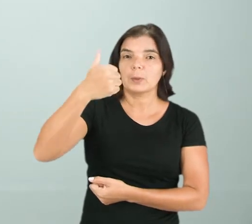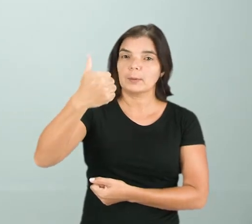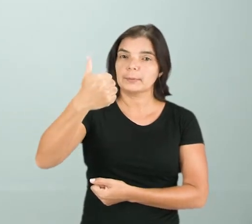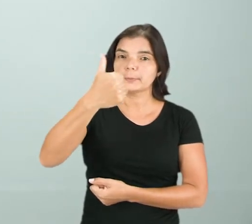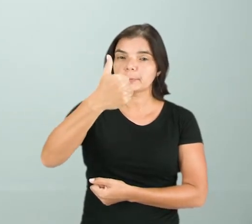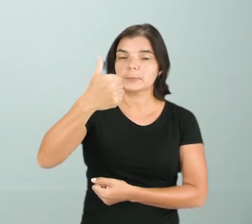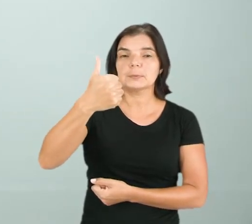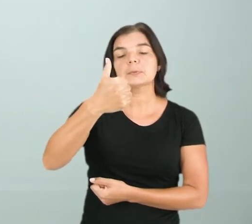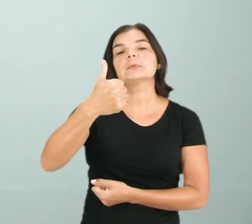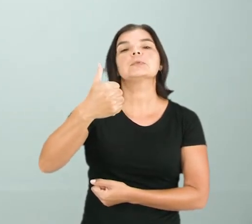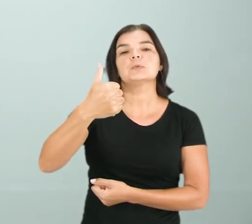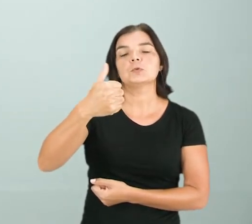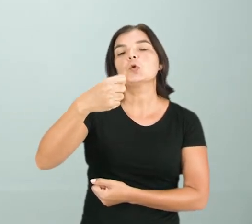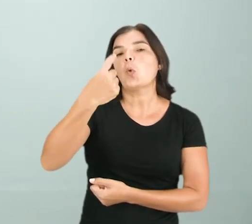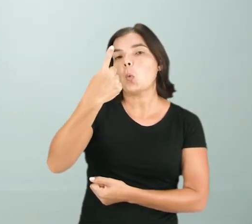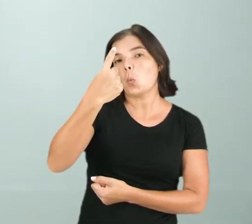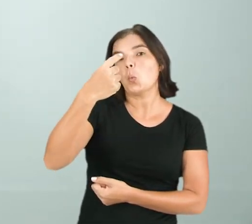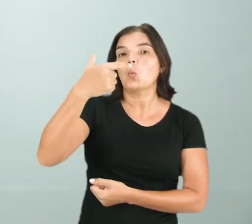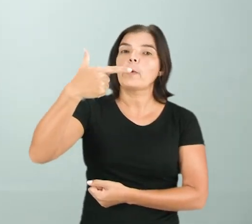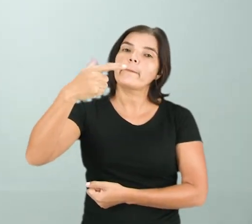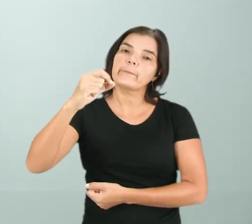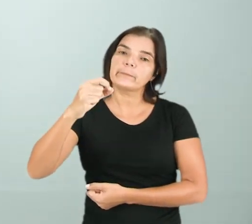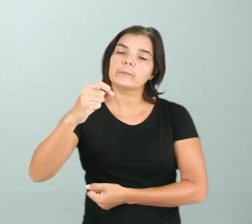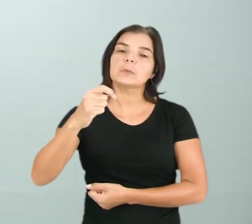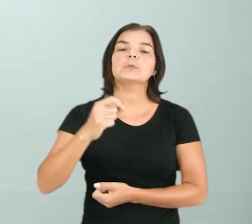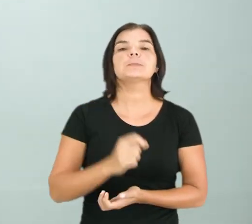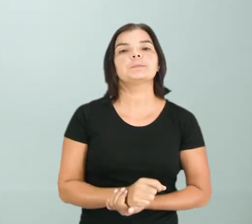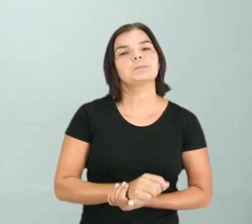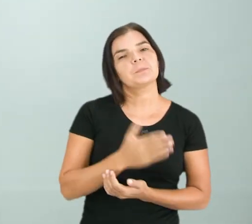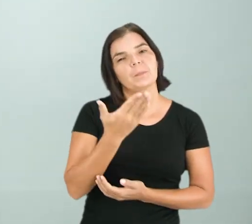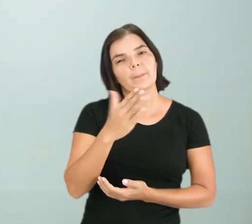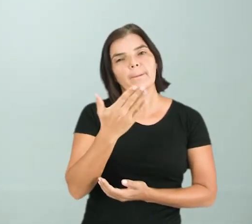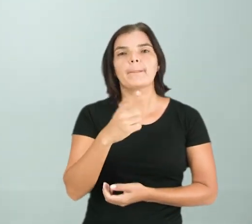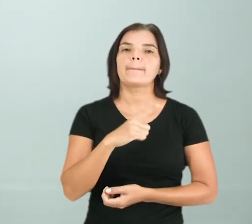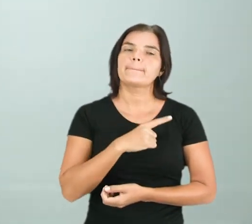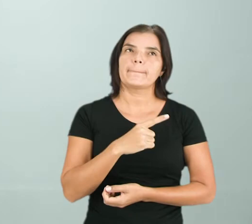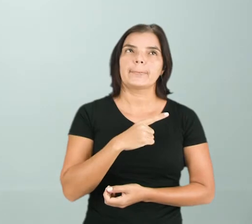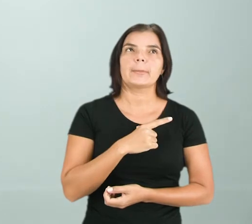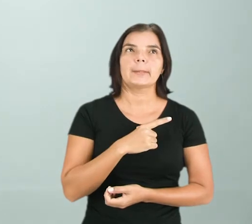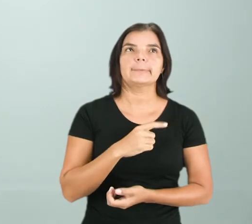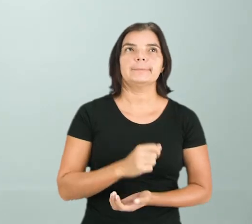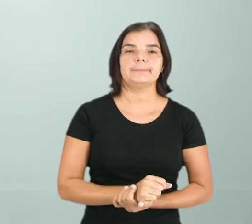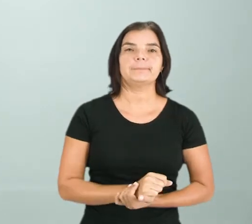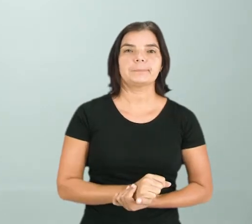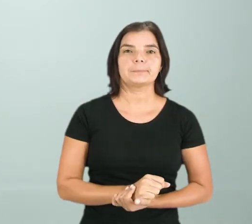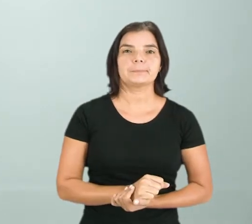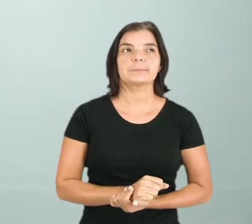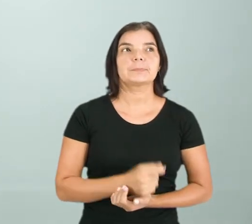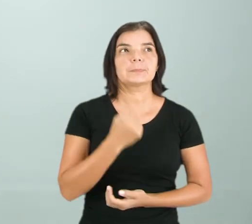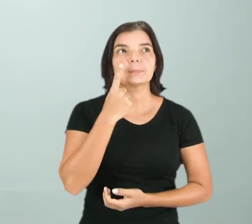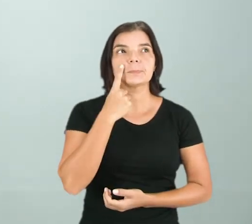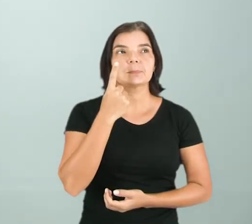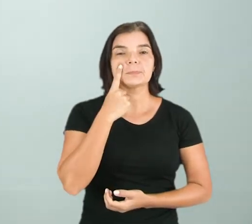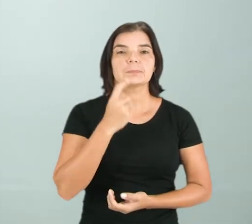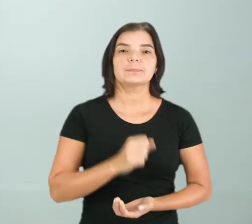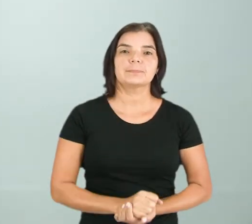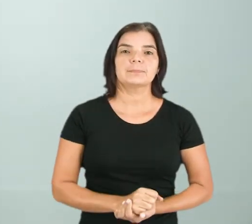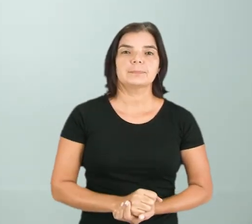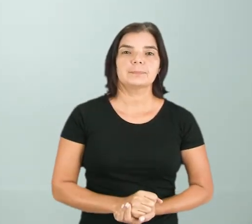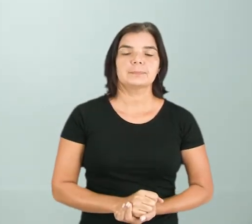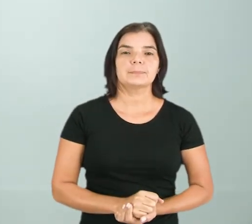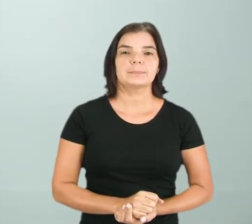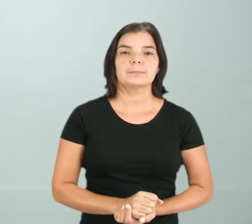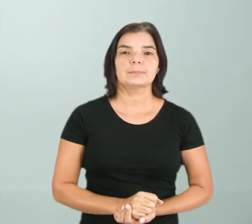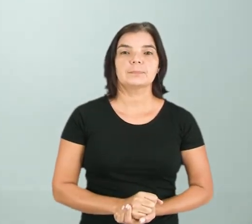1,110 m, né? Aqui, 1,20 m, ó. 1,20 m, mais ou menos, você vai ter essa altura aqui, ó. Tá vendo? Olha aqui,